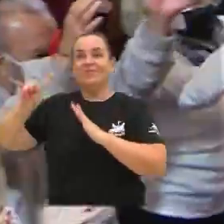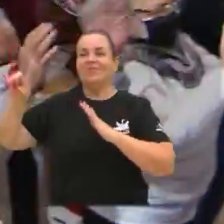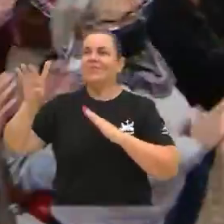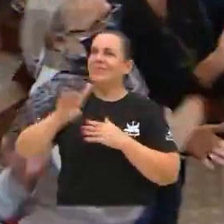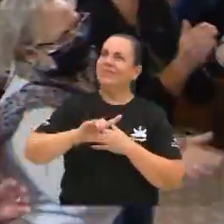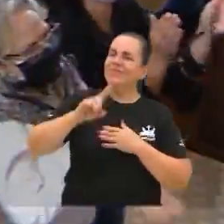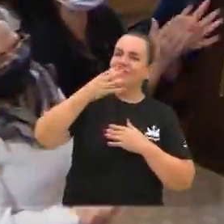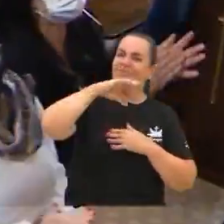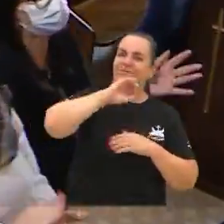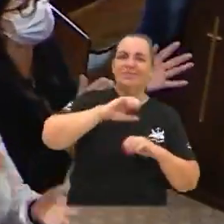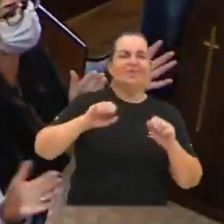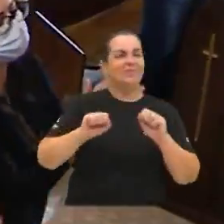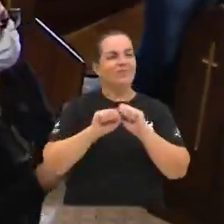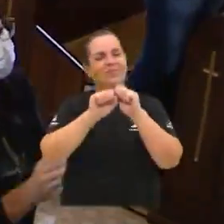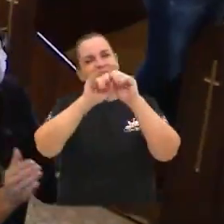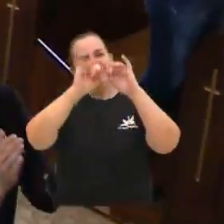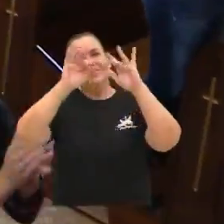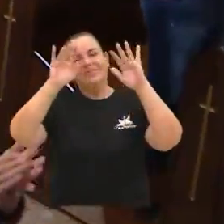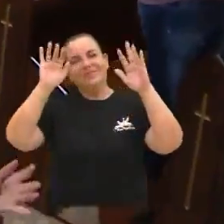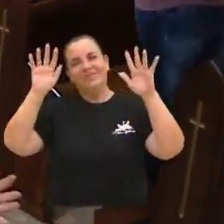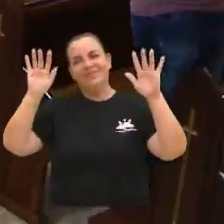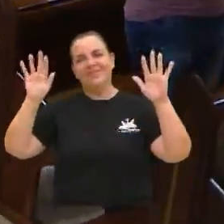Deus. De Deus Pai no